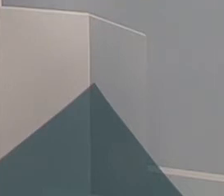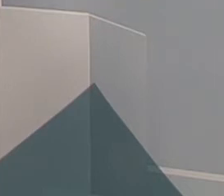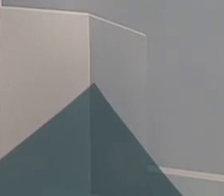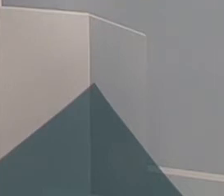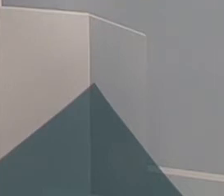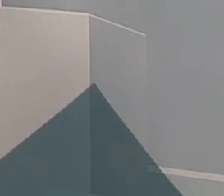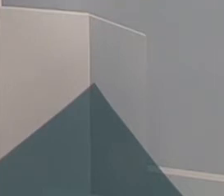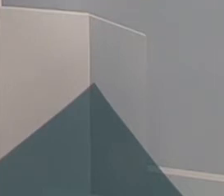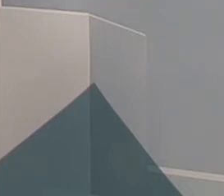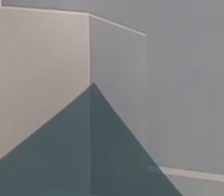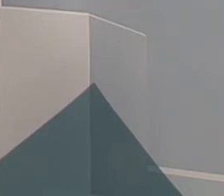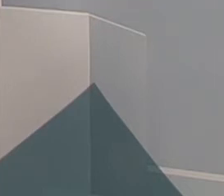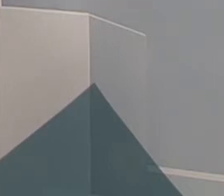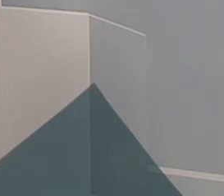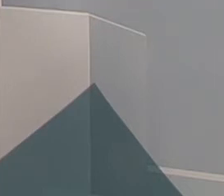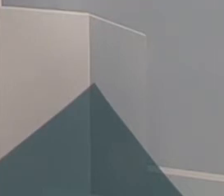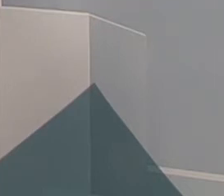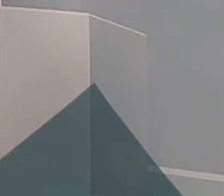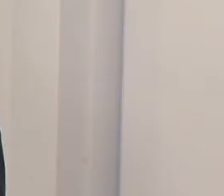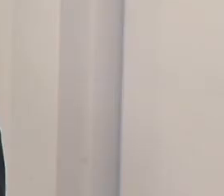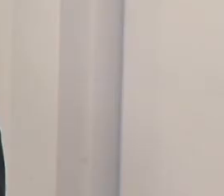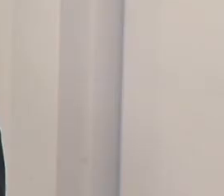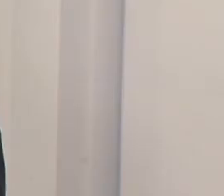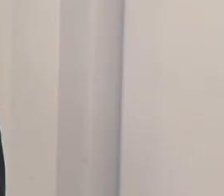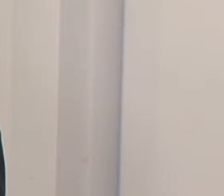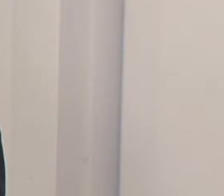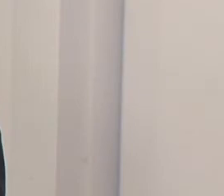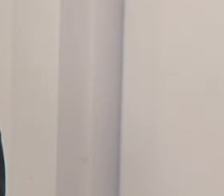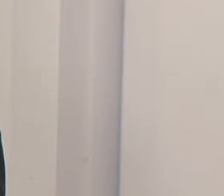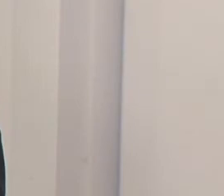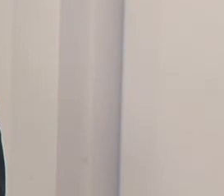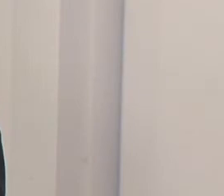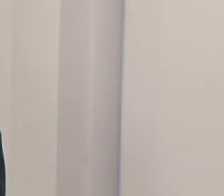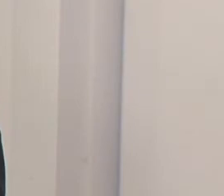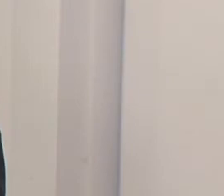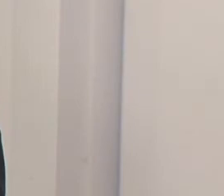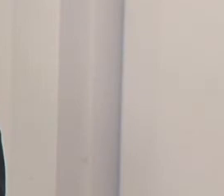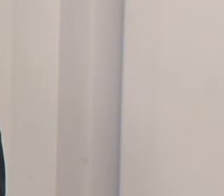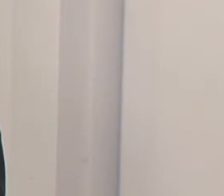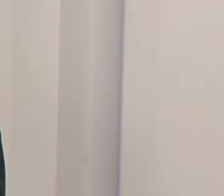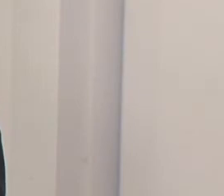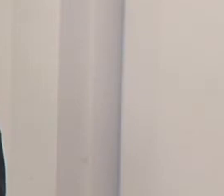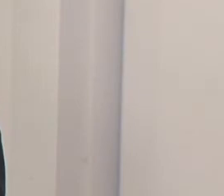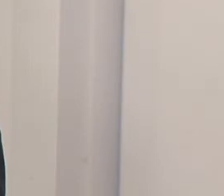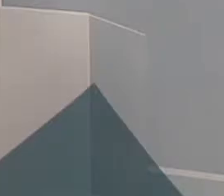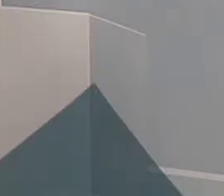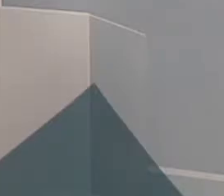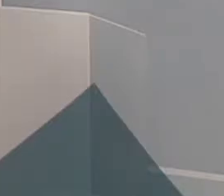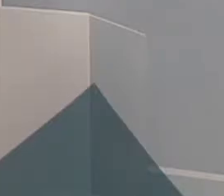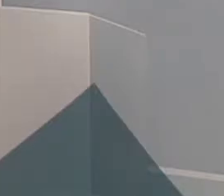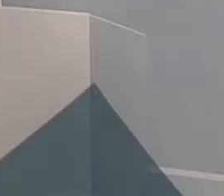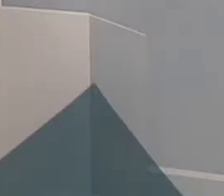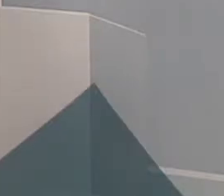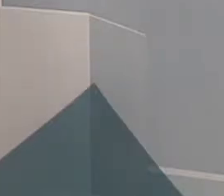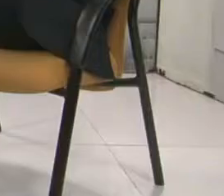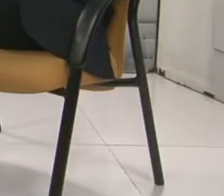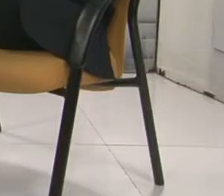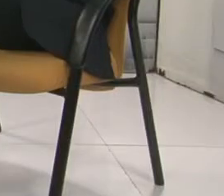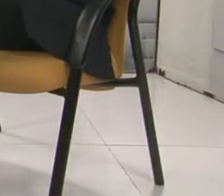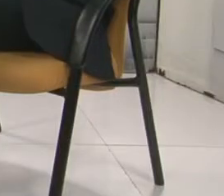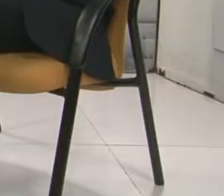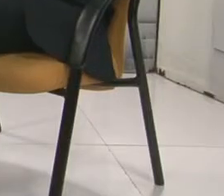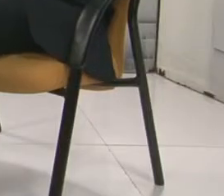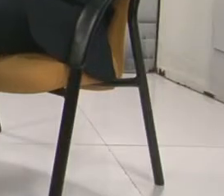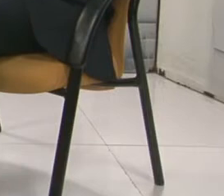recebendo aqui no estúdio da TV Fortaleza o Dr. Hugo Mendonça, ele que é promotor do Ministério Público do Ceará. Dr.